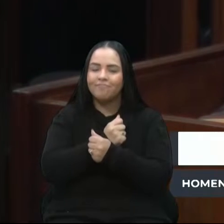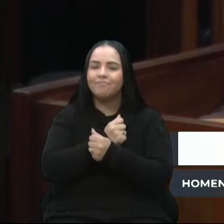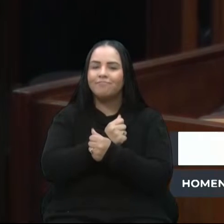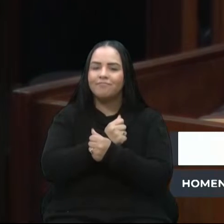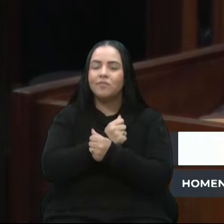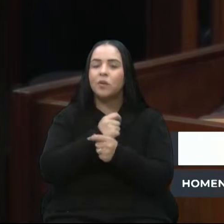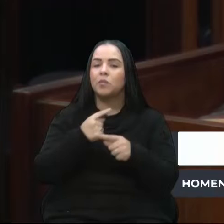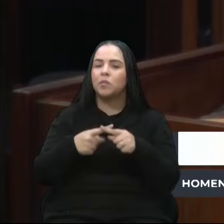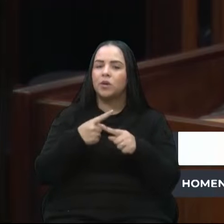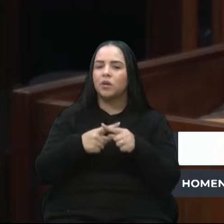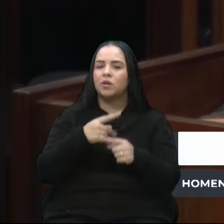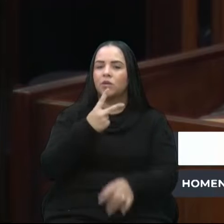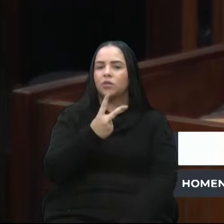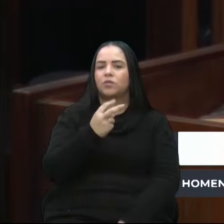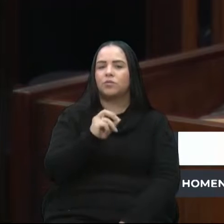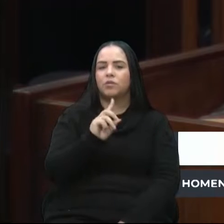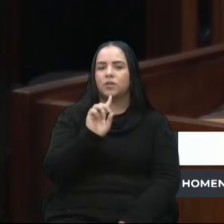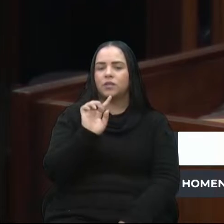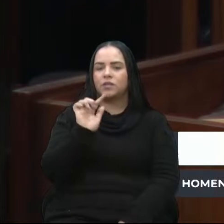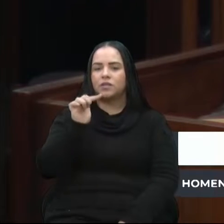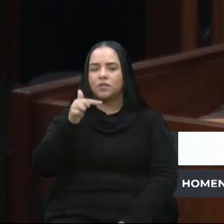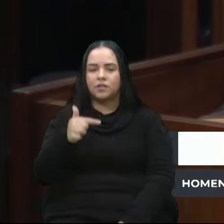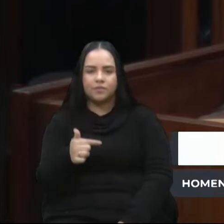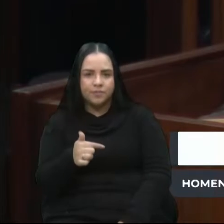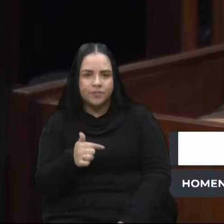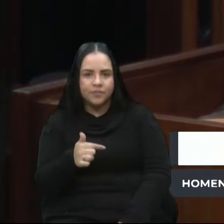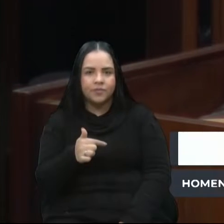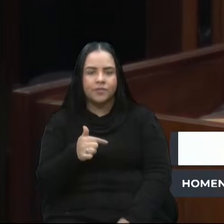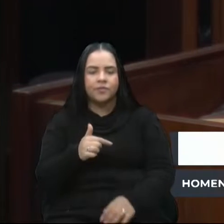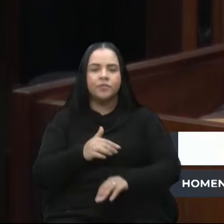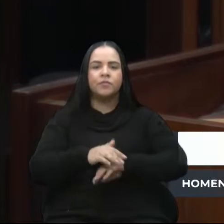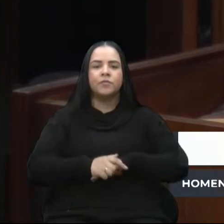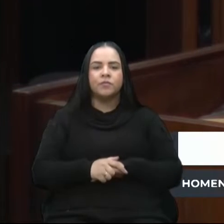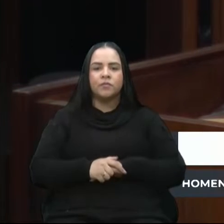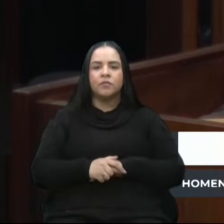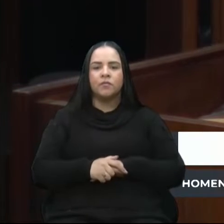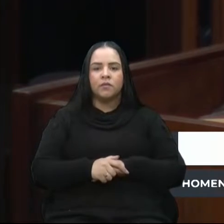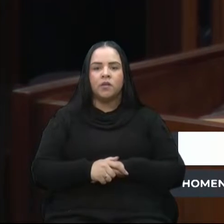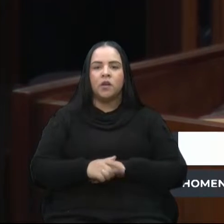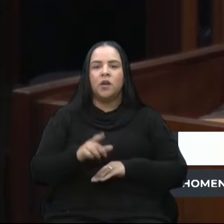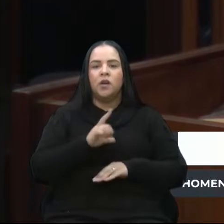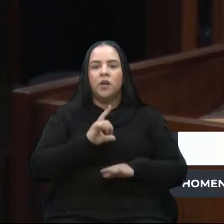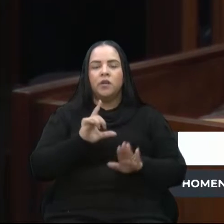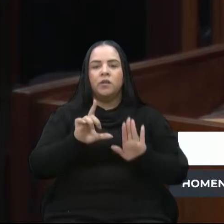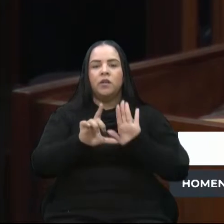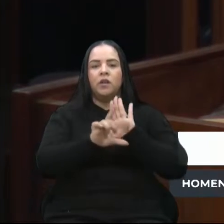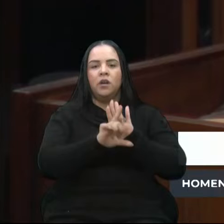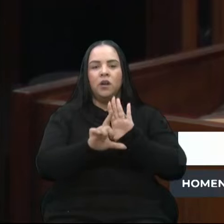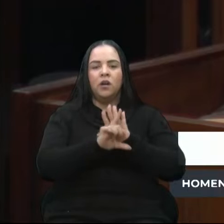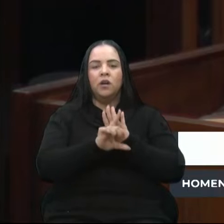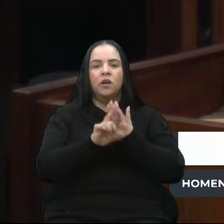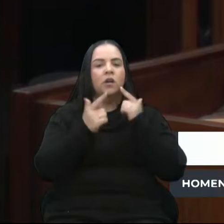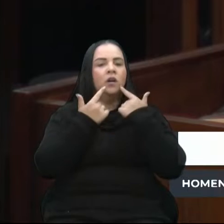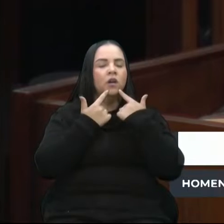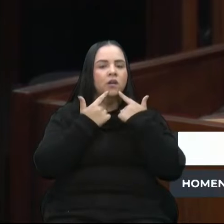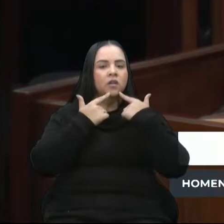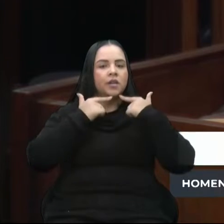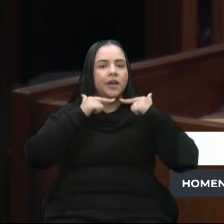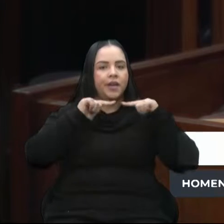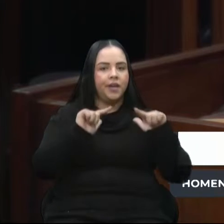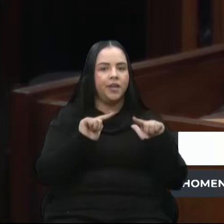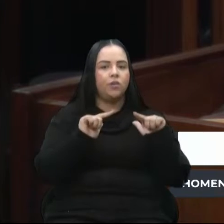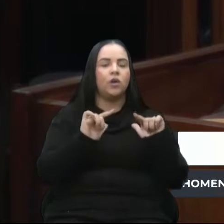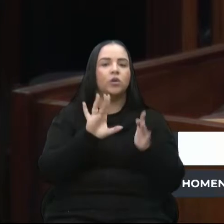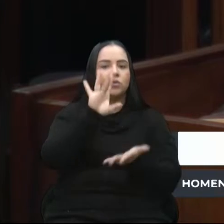em 2017 foi promulgada a lei como língua cooficial, como a